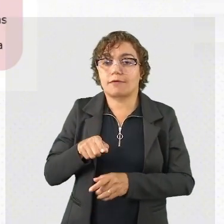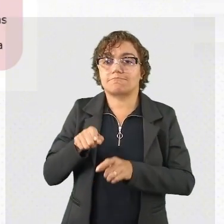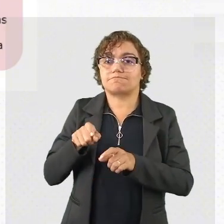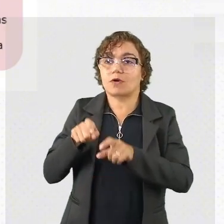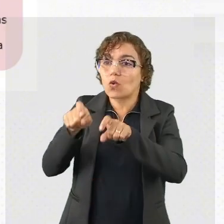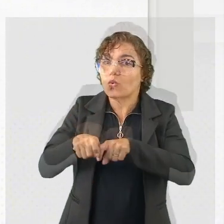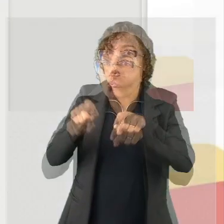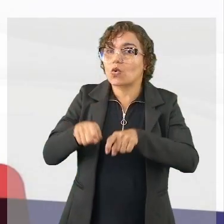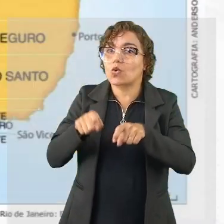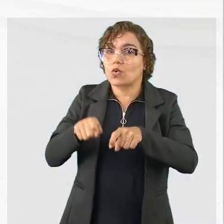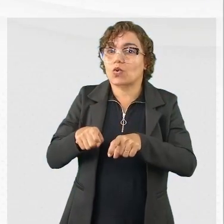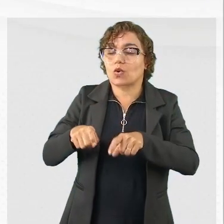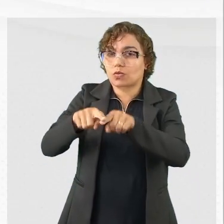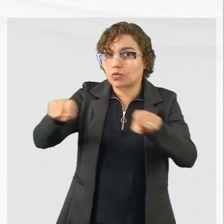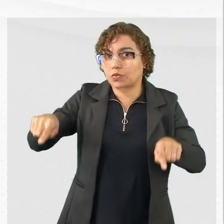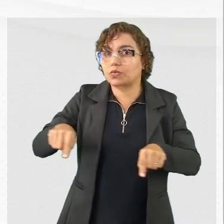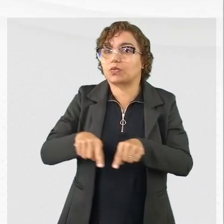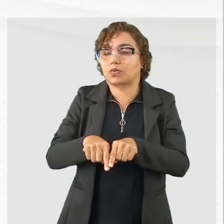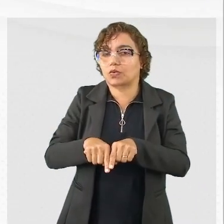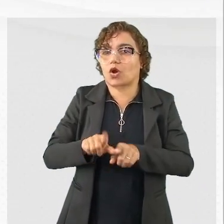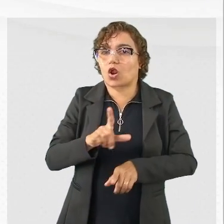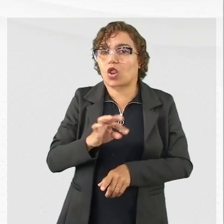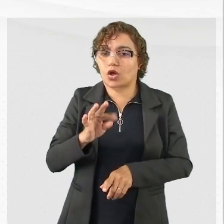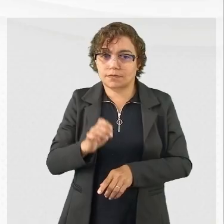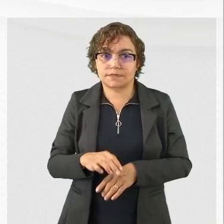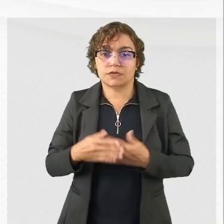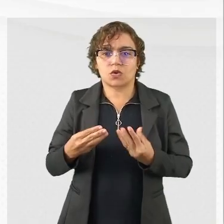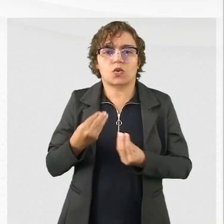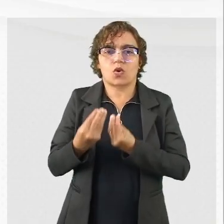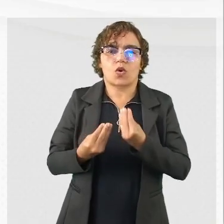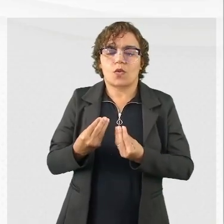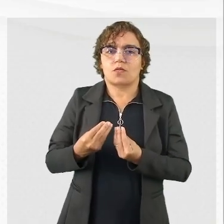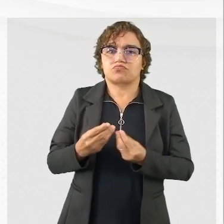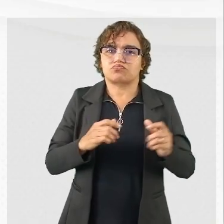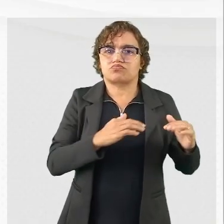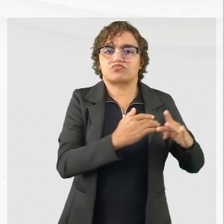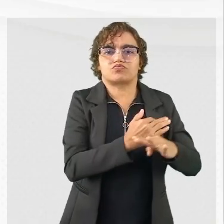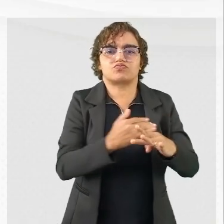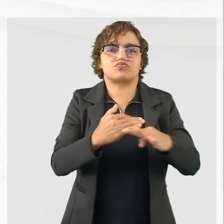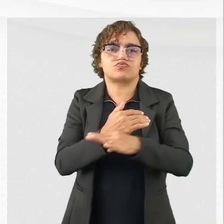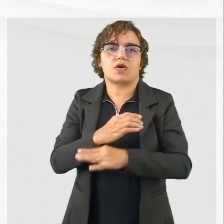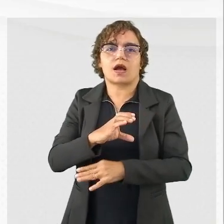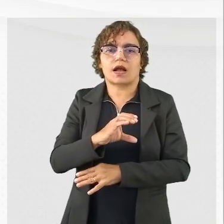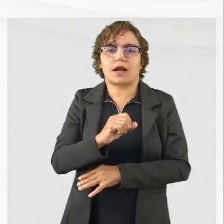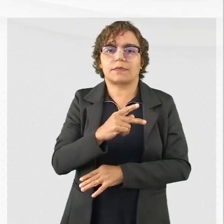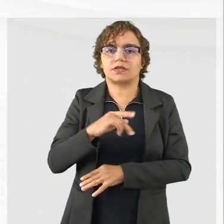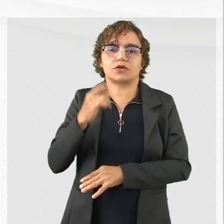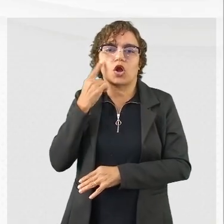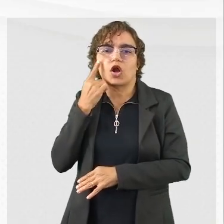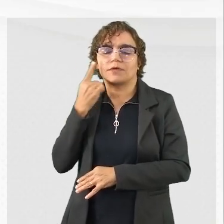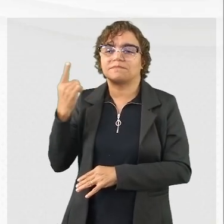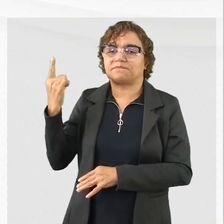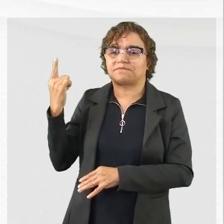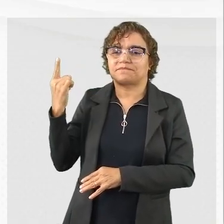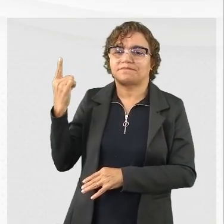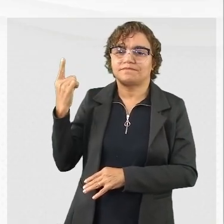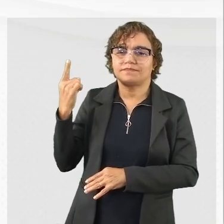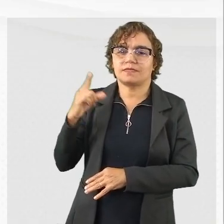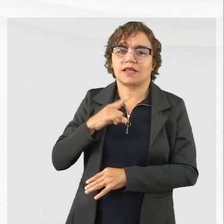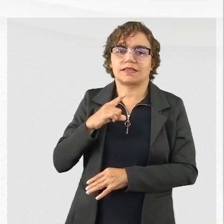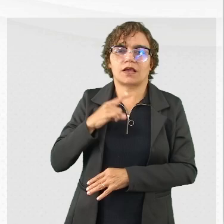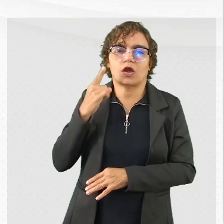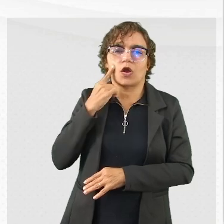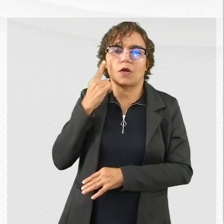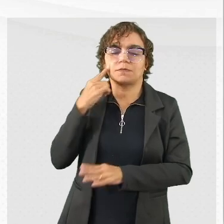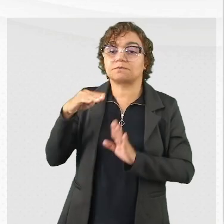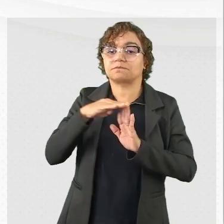um pouco sobre, né, quem eram essas capitanias. E aí eu quero que vocês prestem atenção aqui para o mapa. Né? Então, nós temos aí, essas